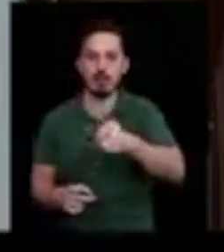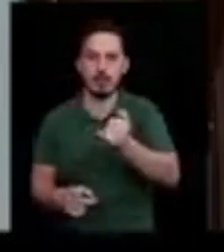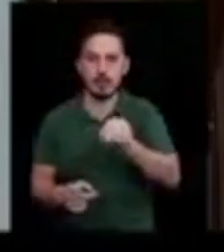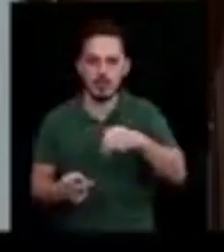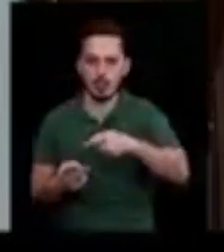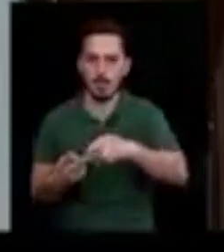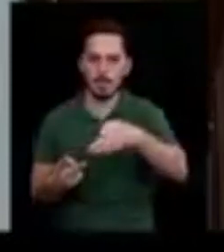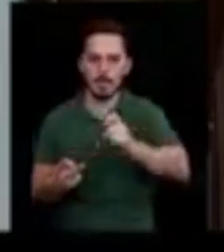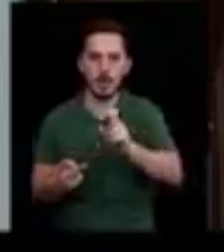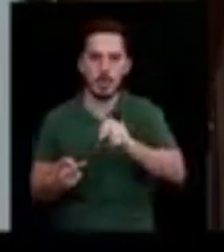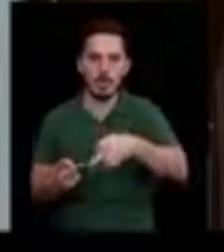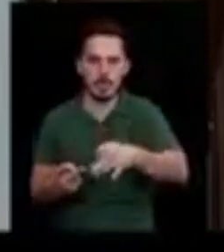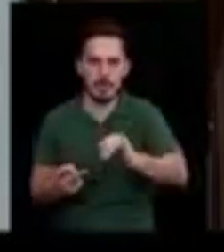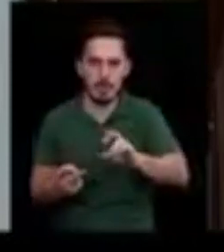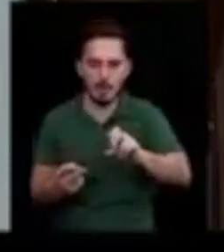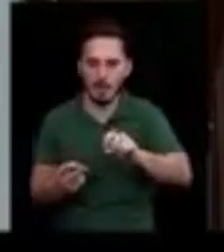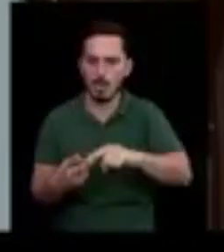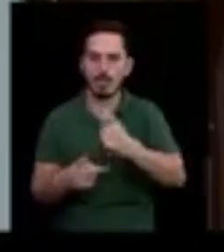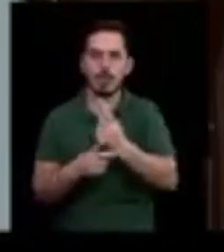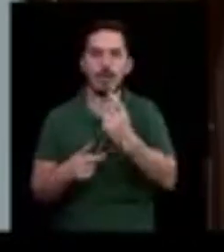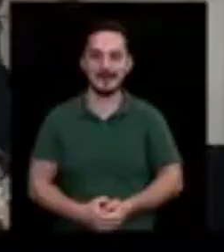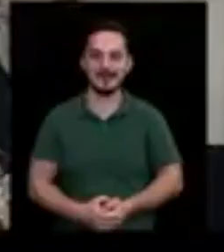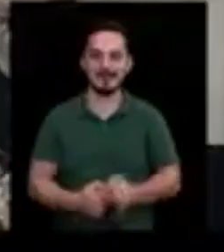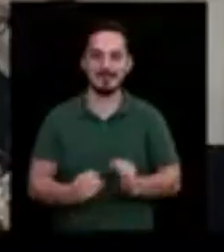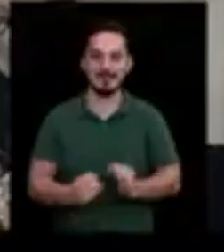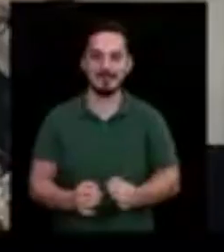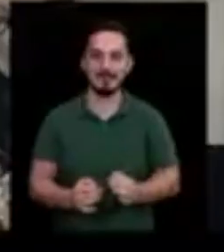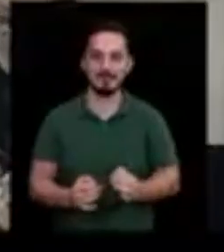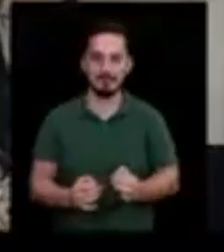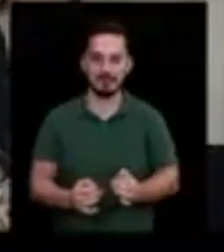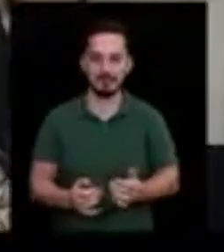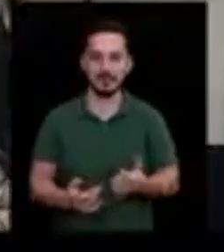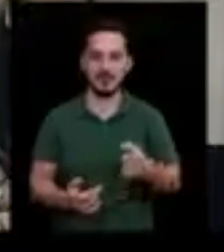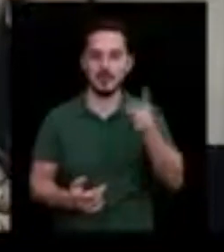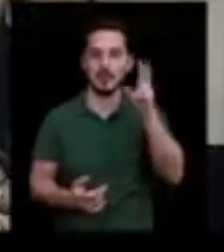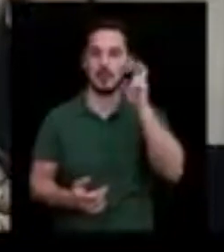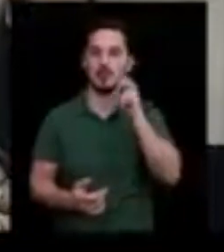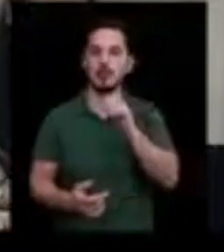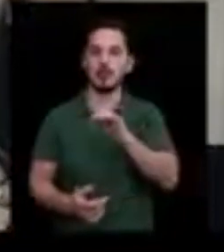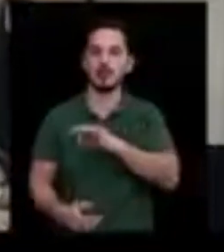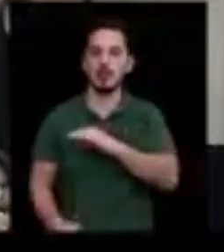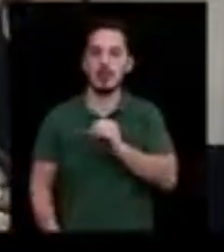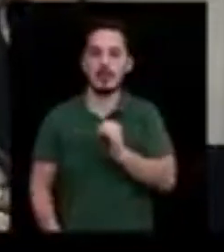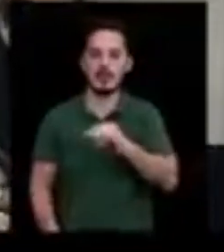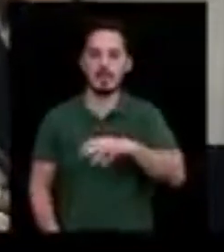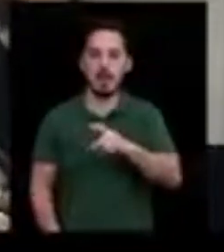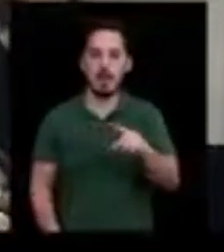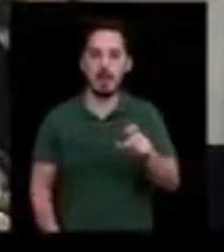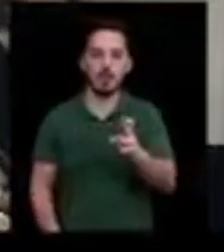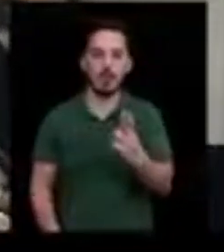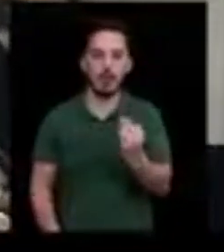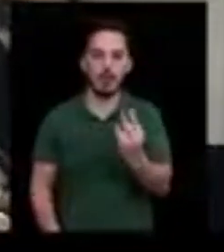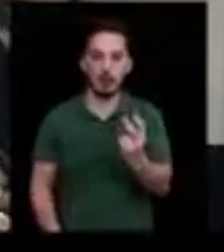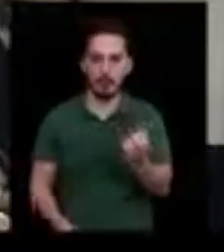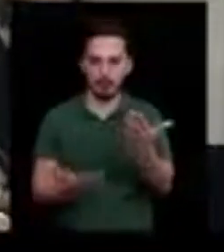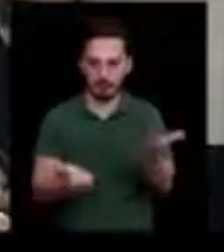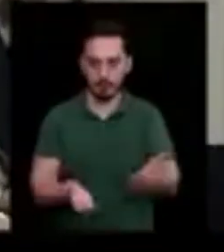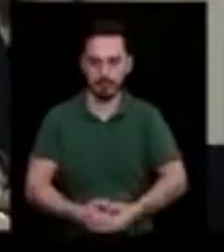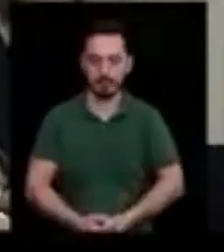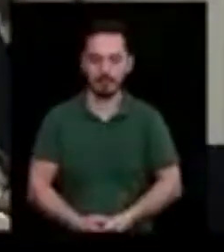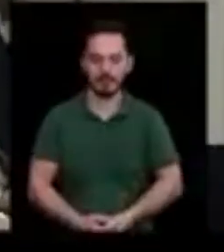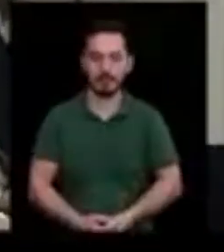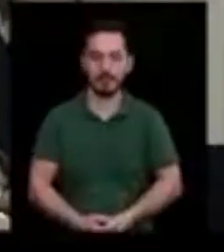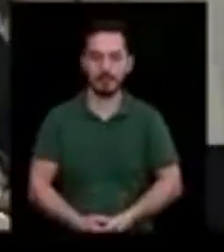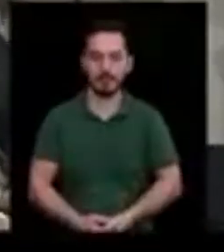as construções clandestinas de casa proliferam, parecem cogumelos. Ouvir o Sr. Simão Ruivo. Faz favor, Sr. Simão Ruivo. Felizmente que entre